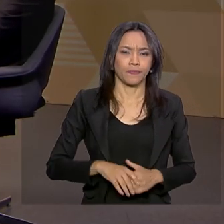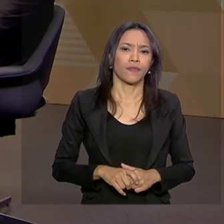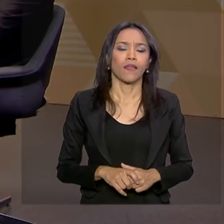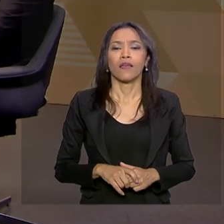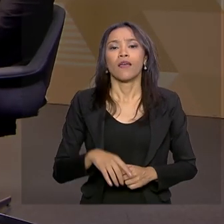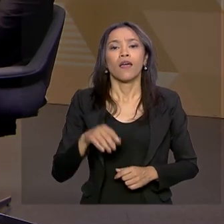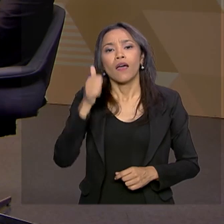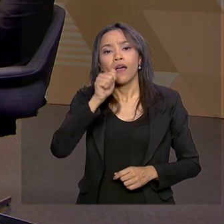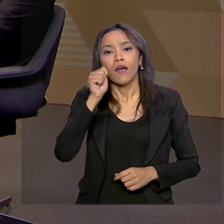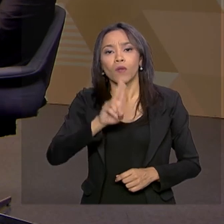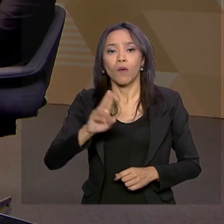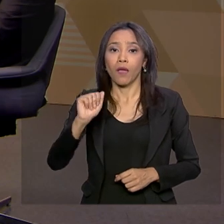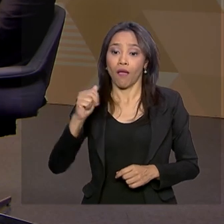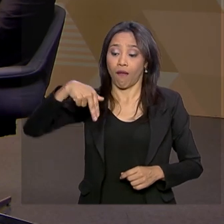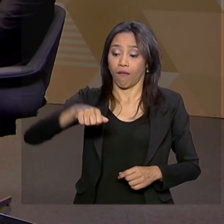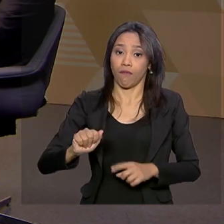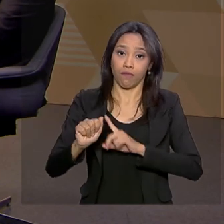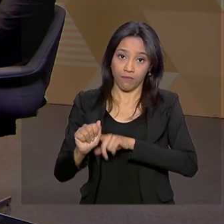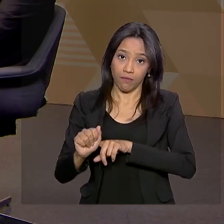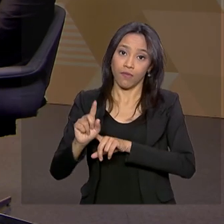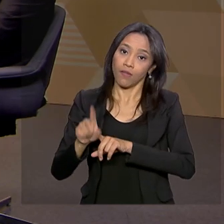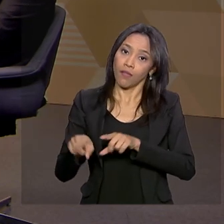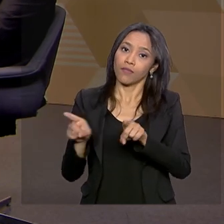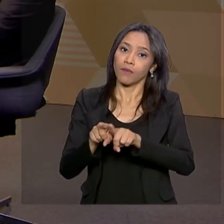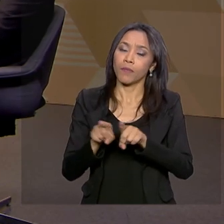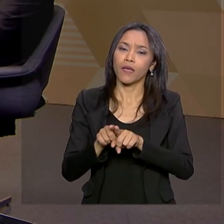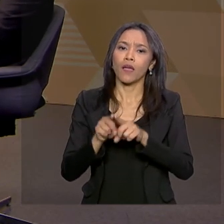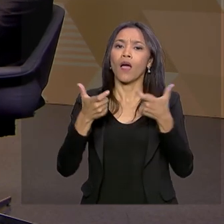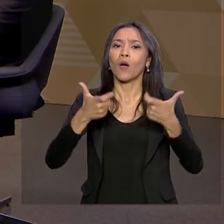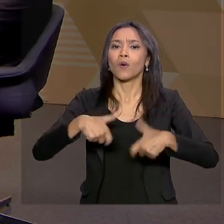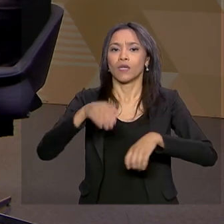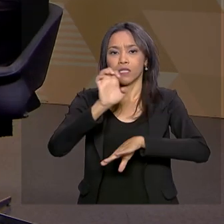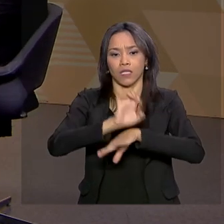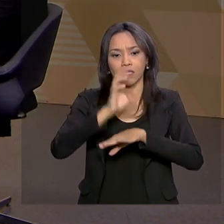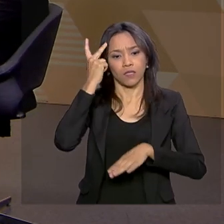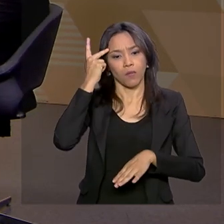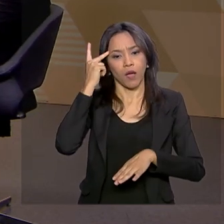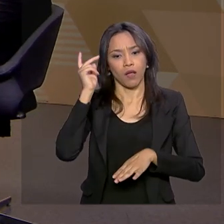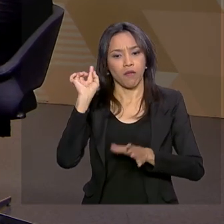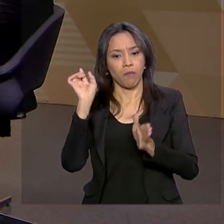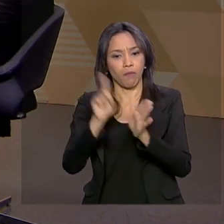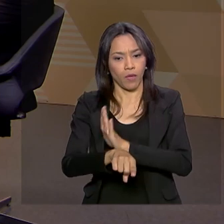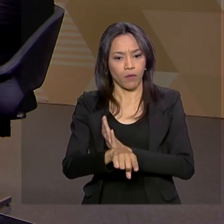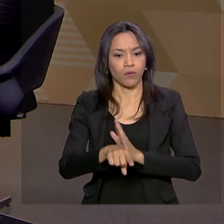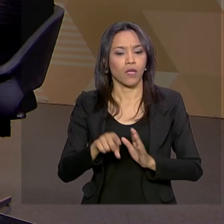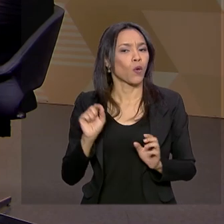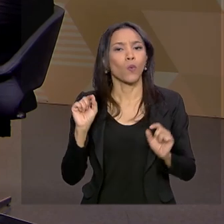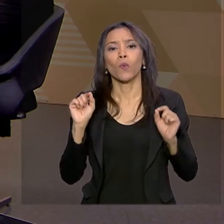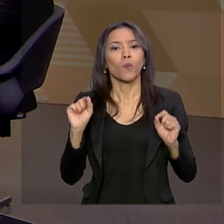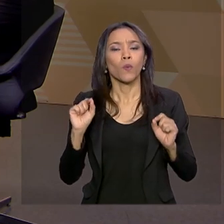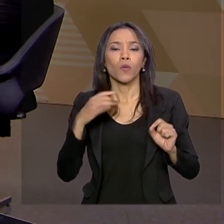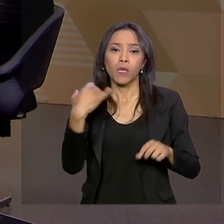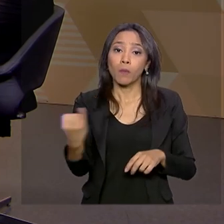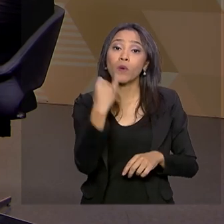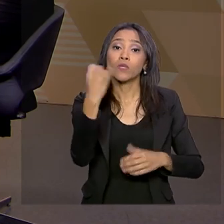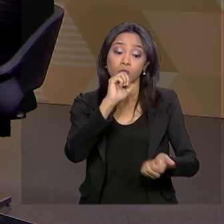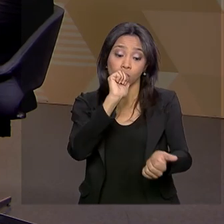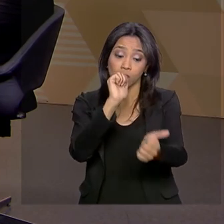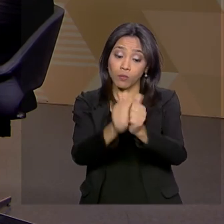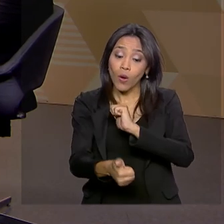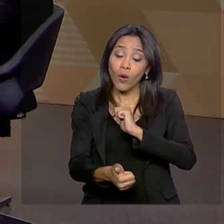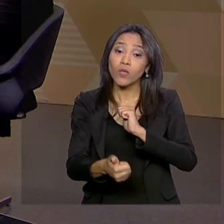da Ana Carolina Pereira, também lá de São Paulo. Ela vai fazer uma pergunta em relação da importância do esporte